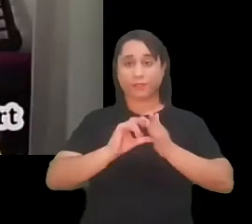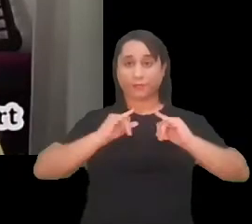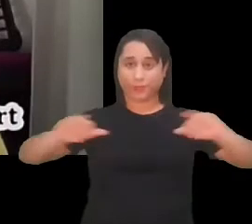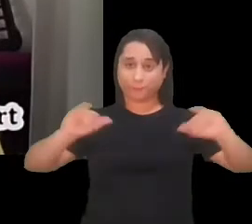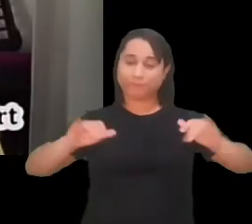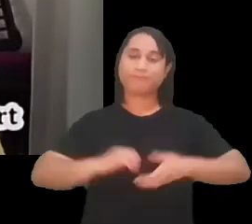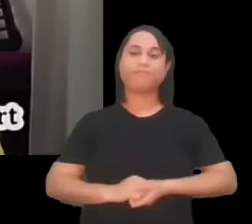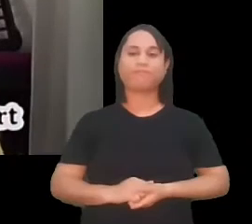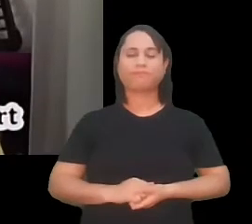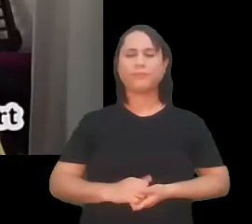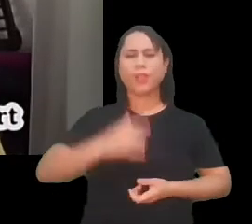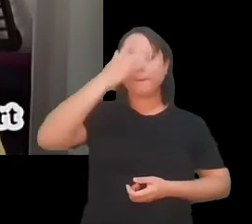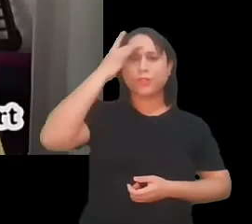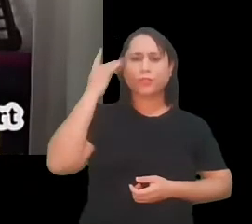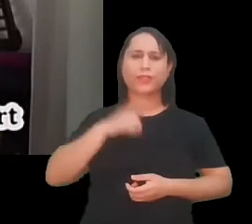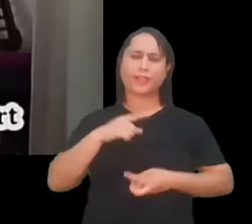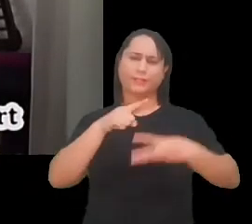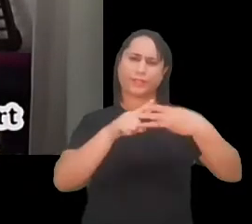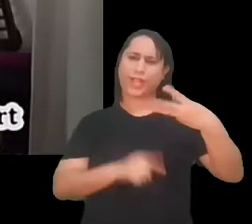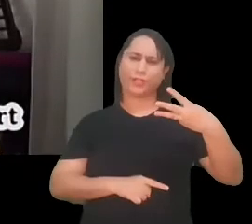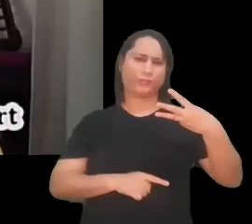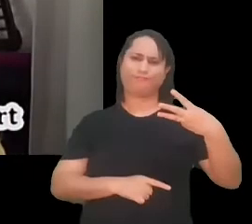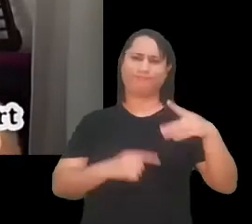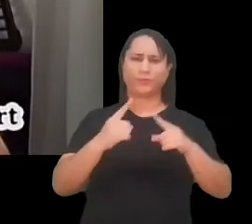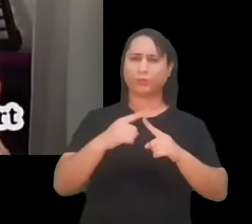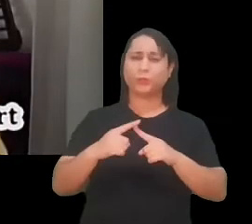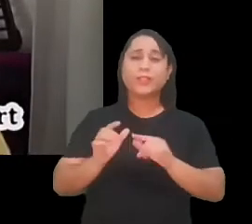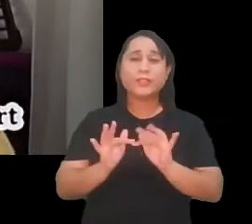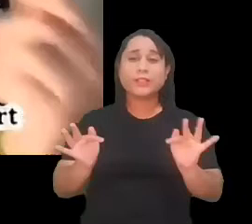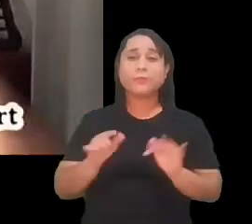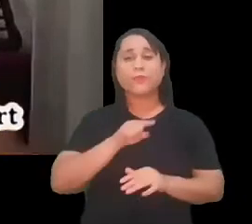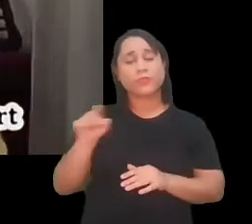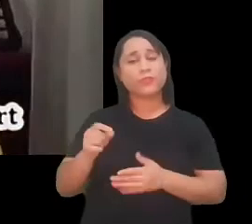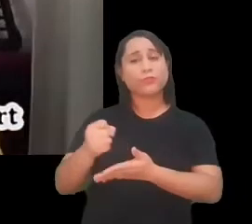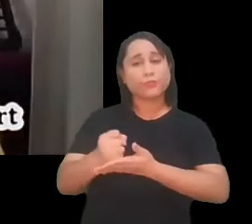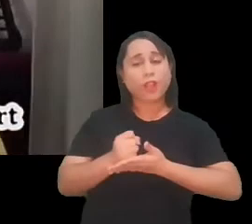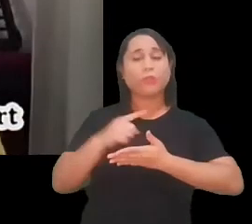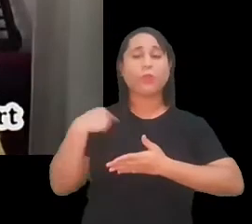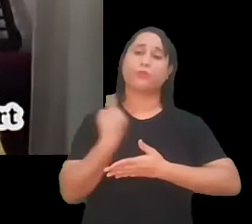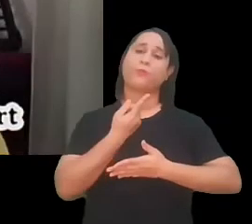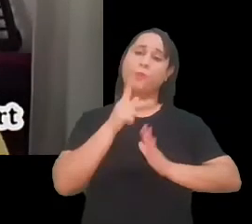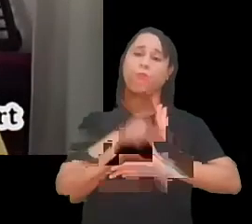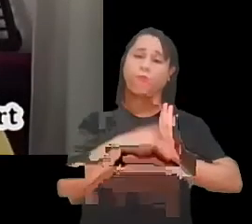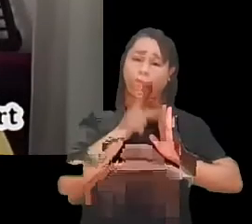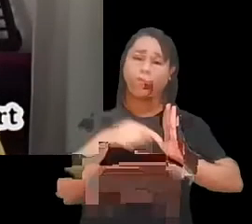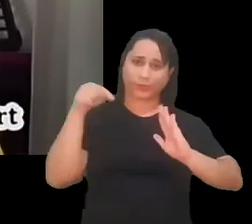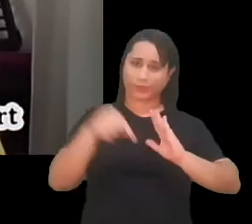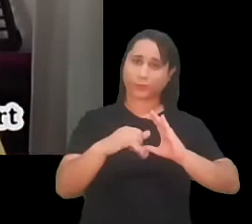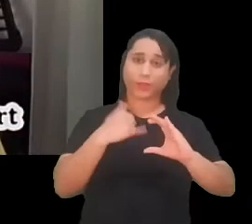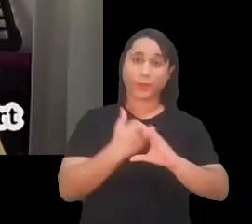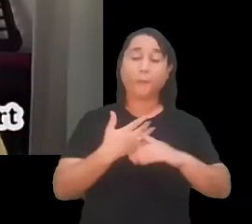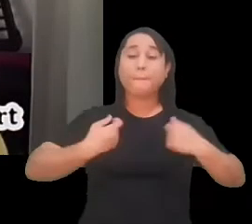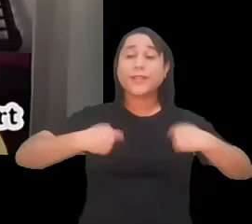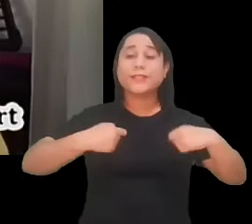3 formas muito simples de você colaborar com o crescimento desse projeto. A primeira forma é você dando um like aqui embaixo nesse vídeo e se